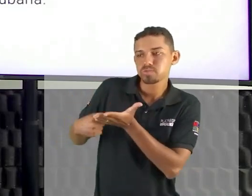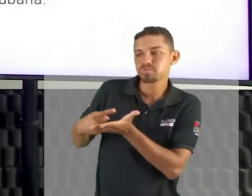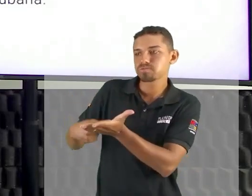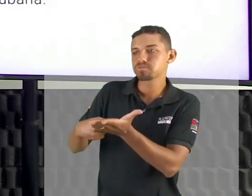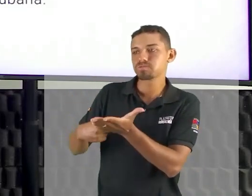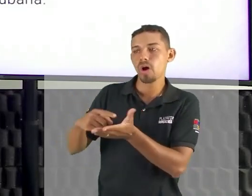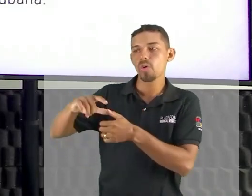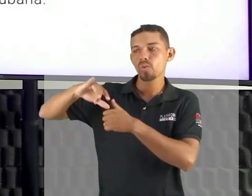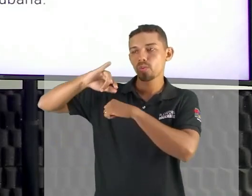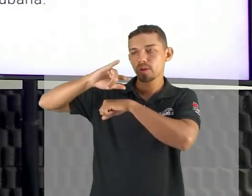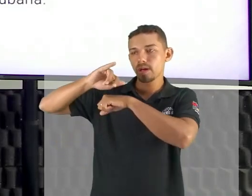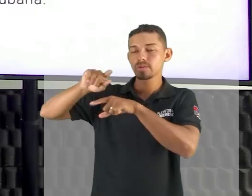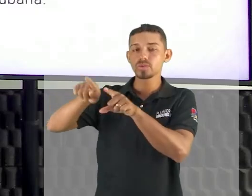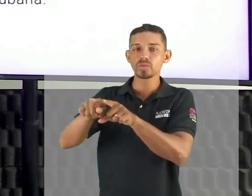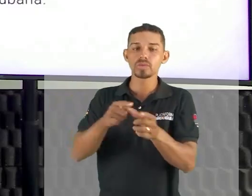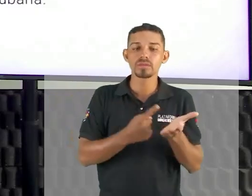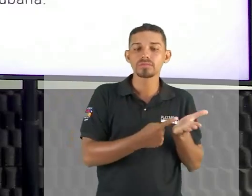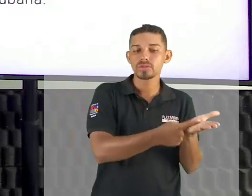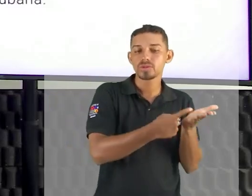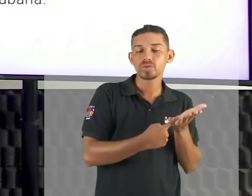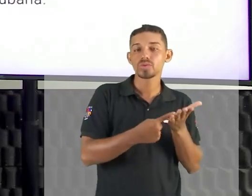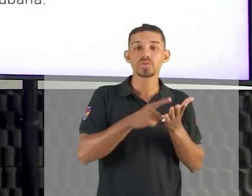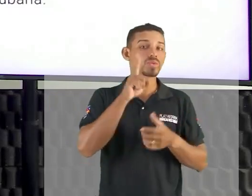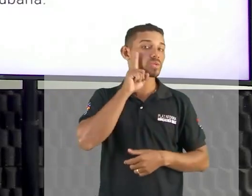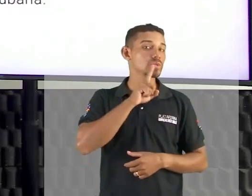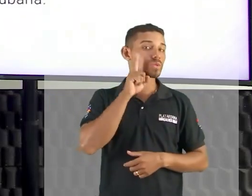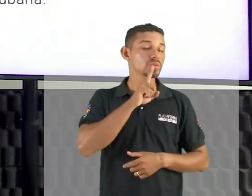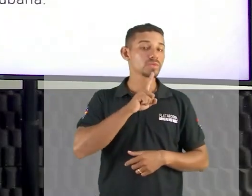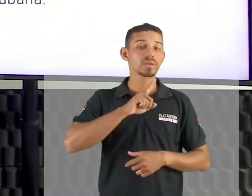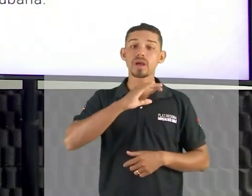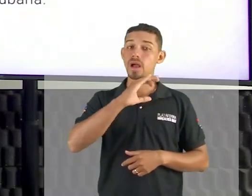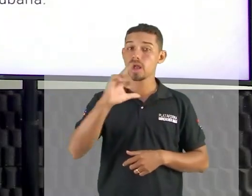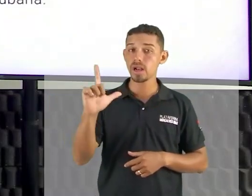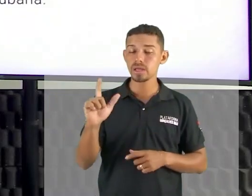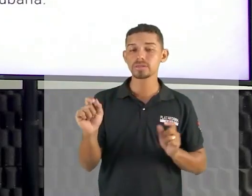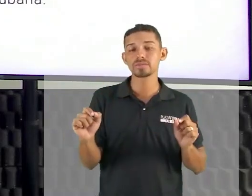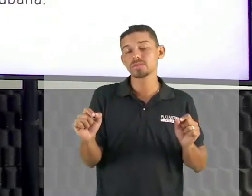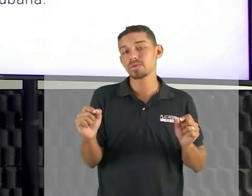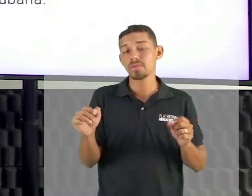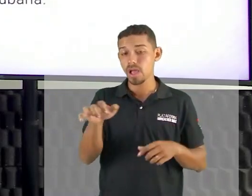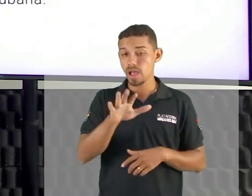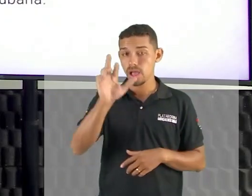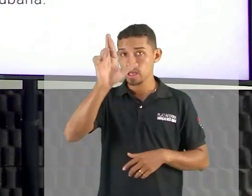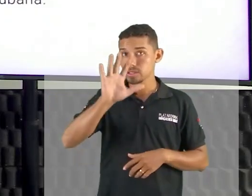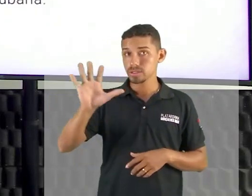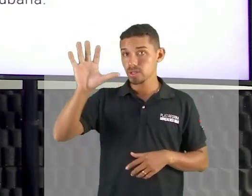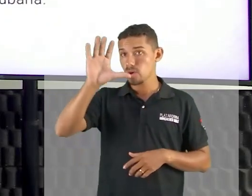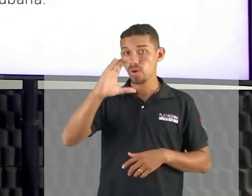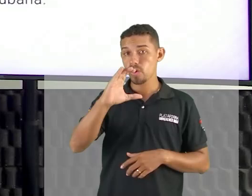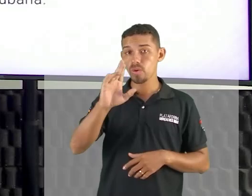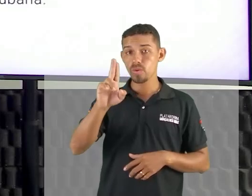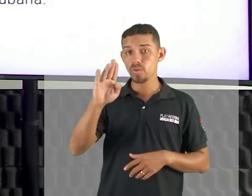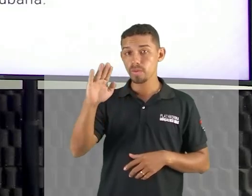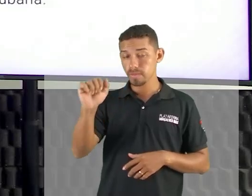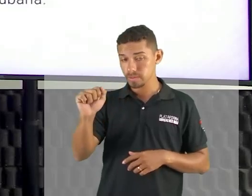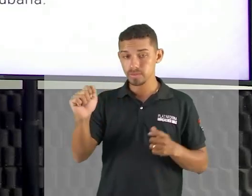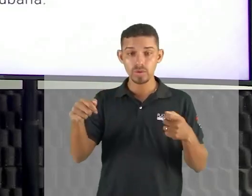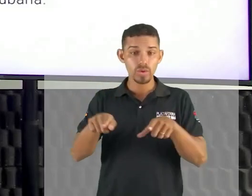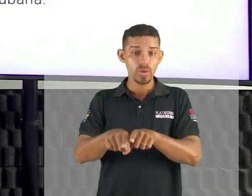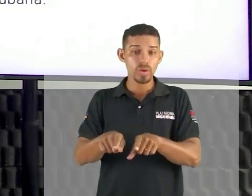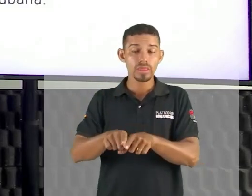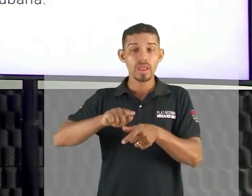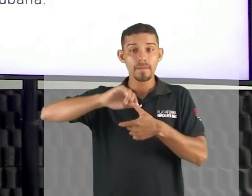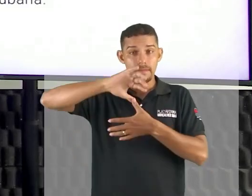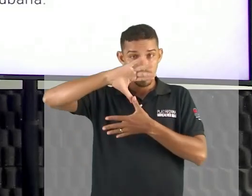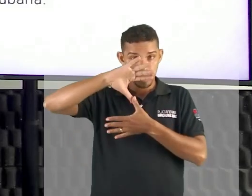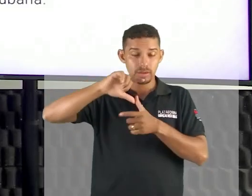alinhamento com os Estados Unidos, faz com que, claro, uma região como Cuba ou outras também aqui na América, elas não possam,